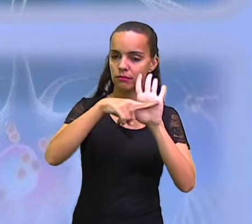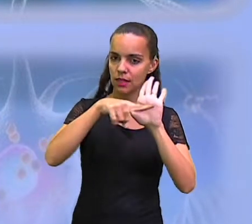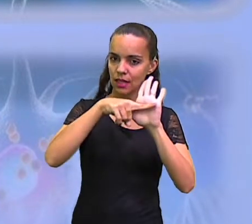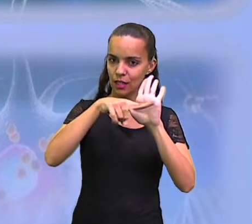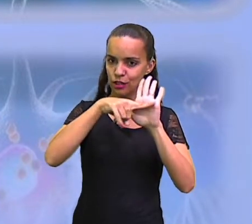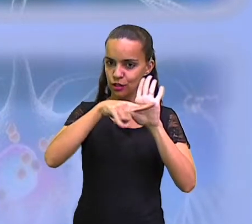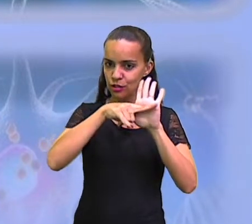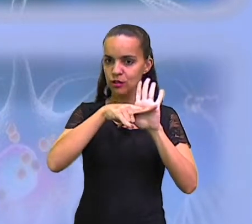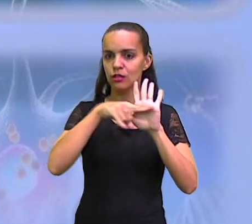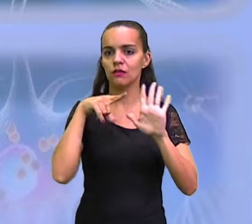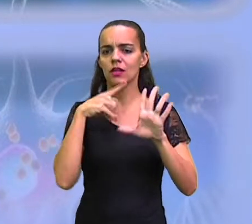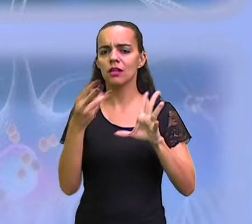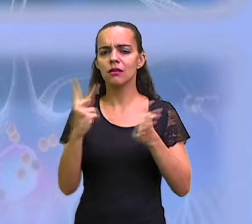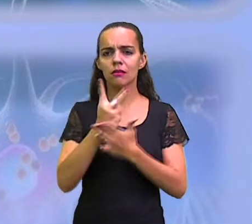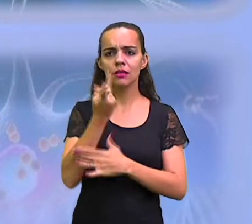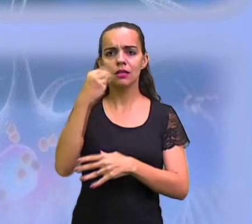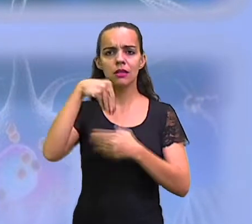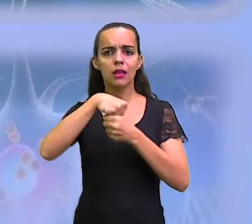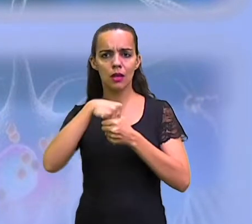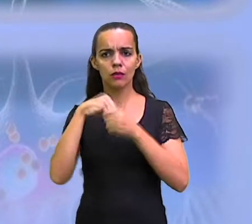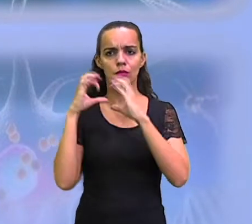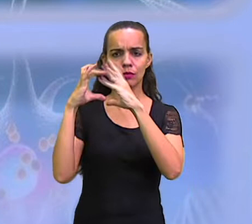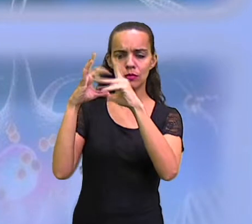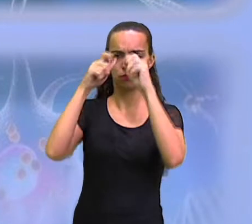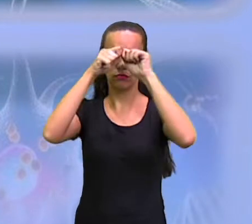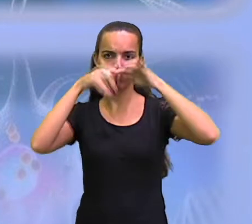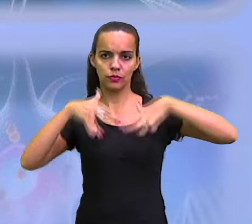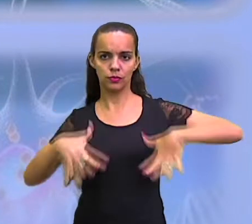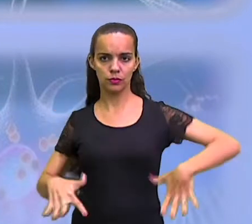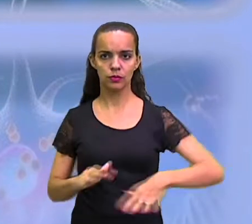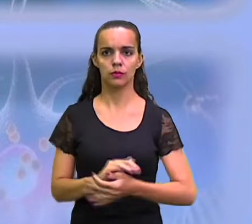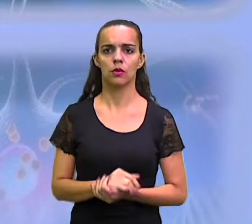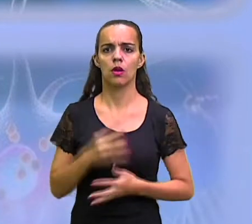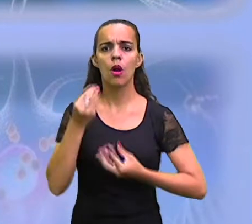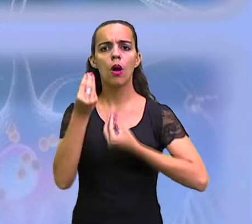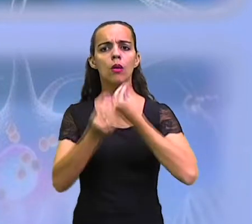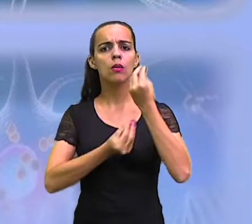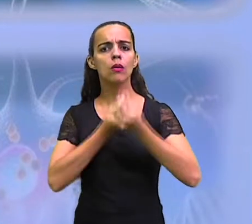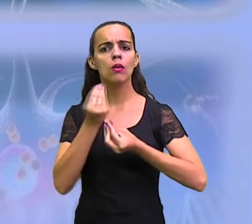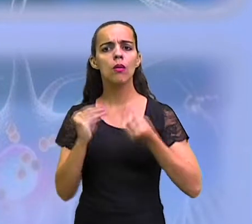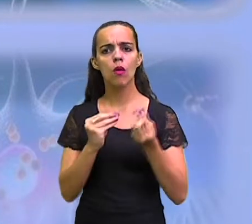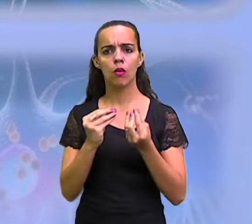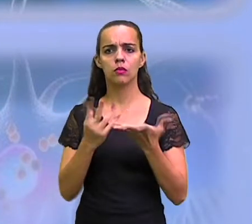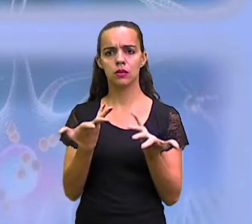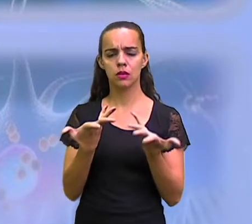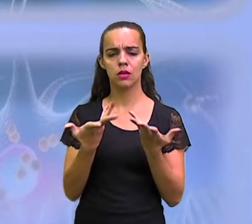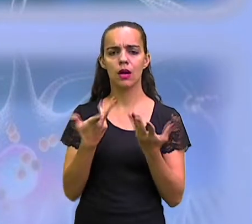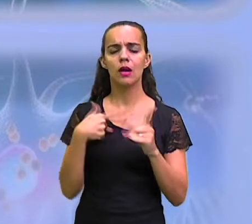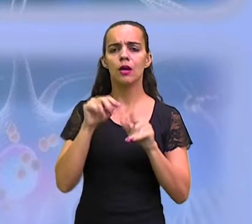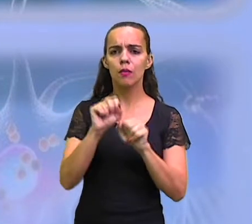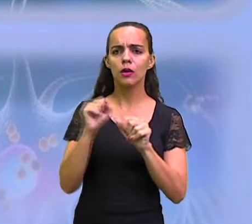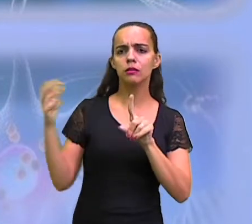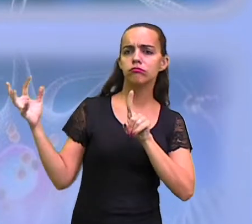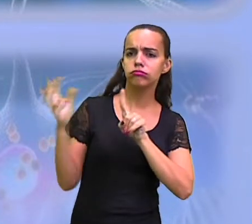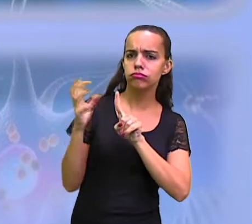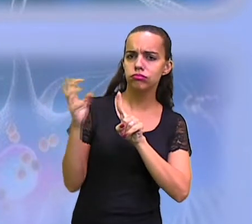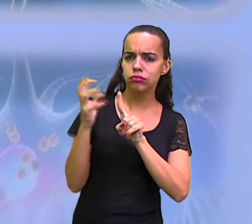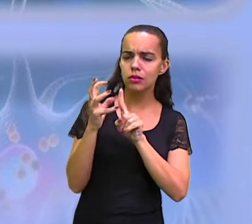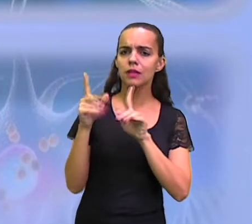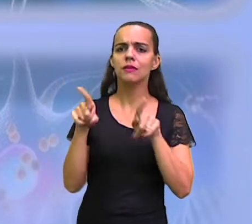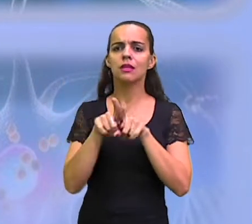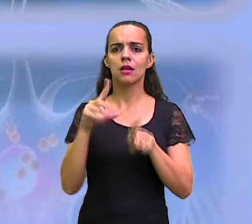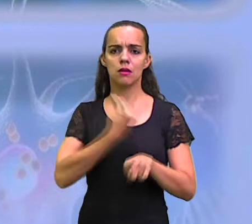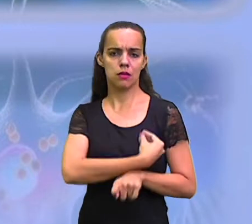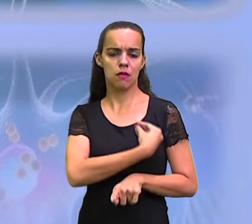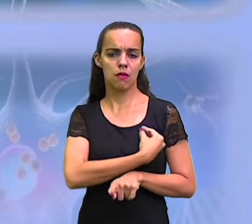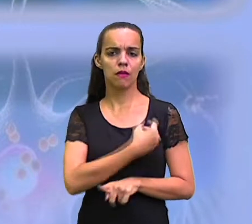lado, ao nosso sistema nervoso. E como que isto influencia e afeta a